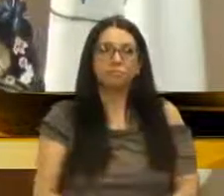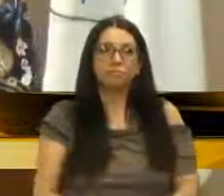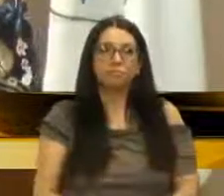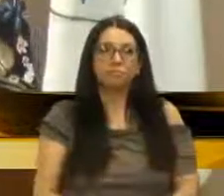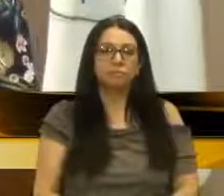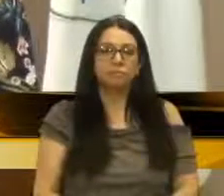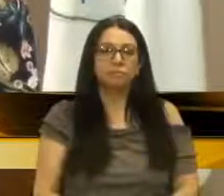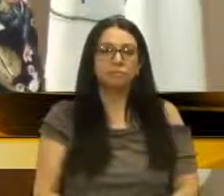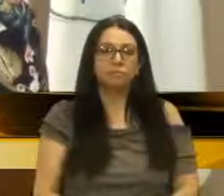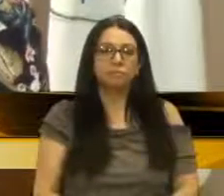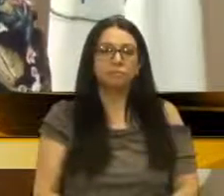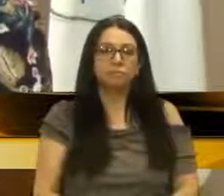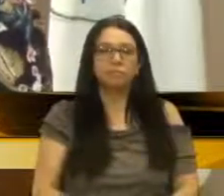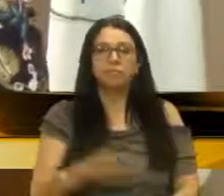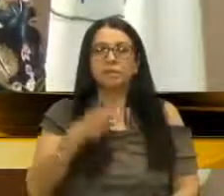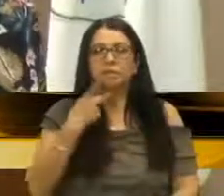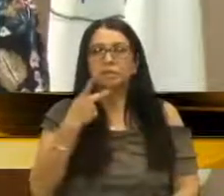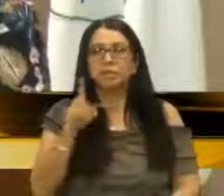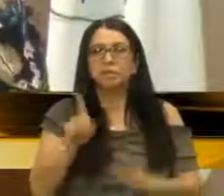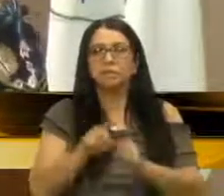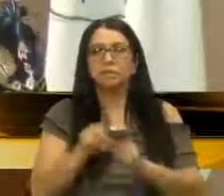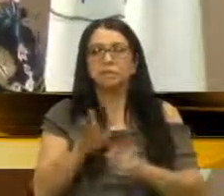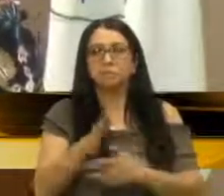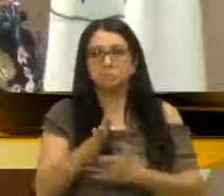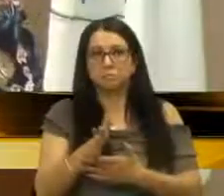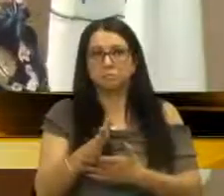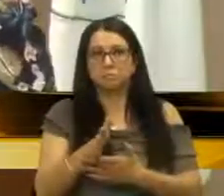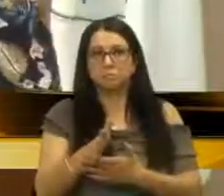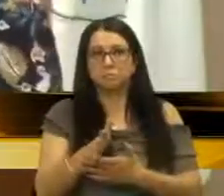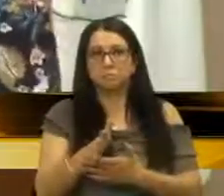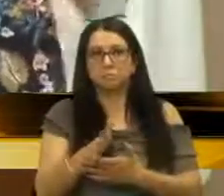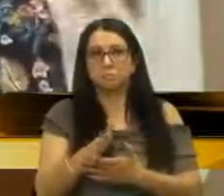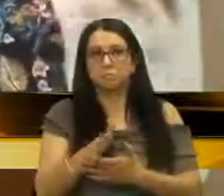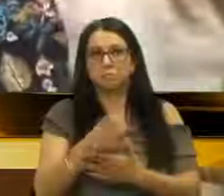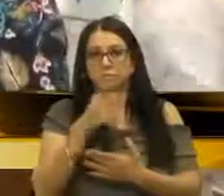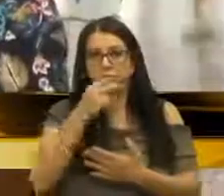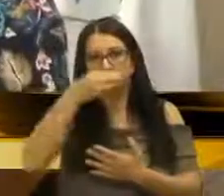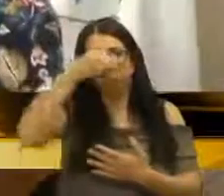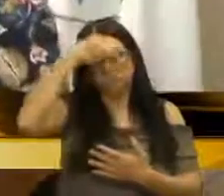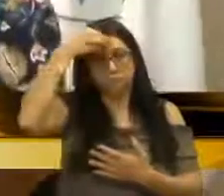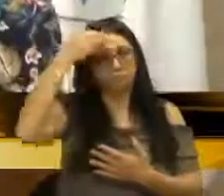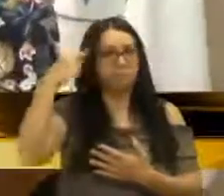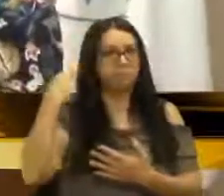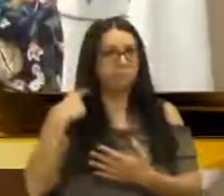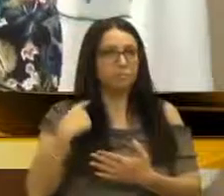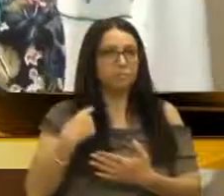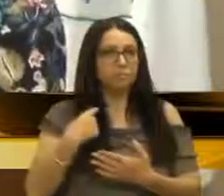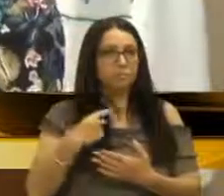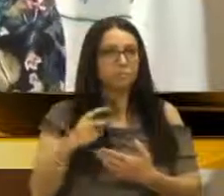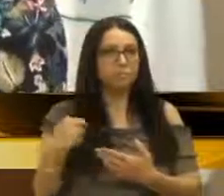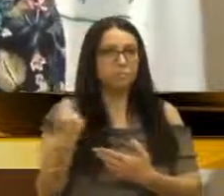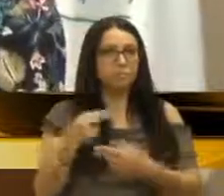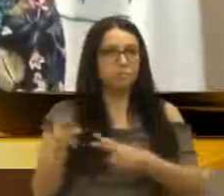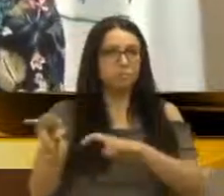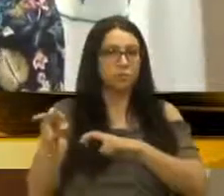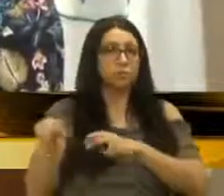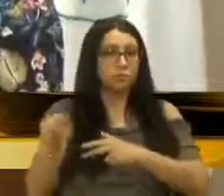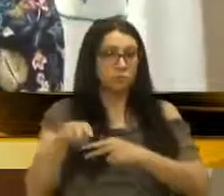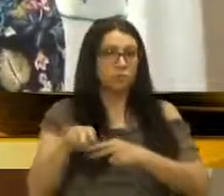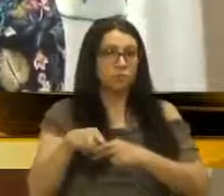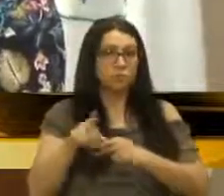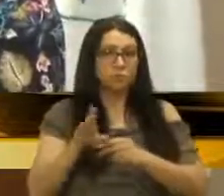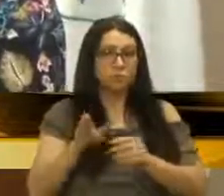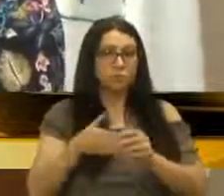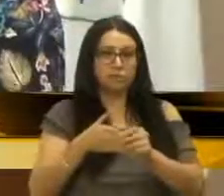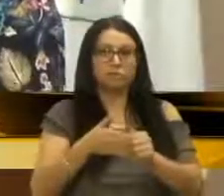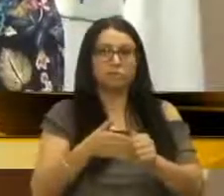inter quero falar também um pouquinho mais ou menos já também o que que o jogador já se falou do inter nosso interior direcionado